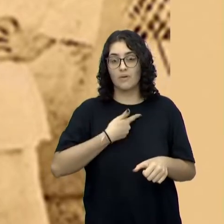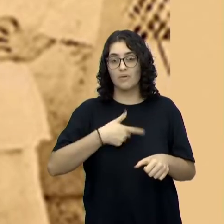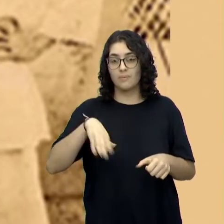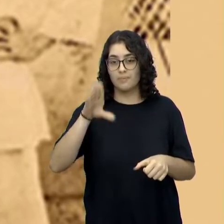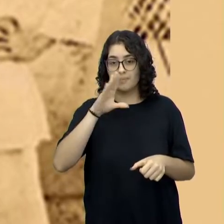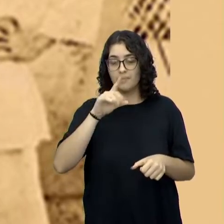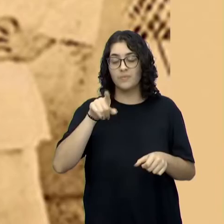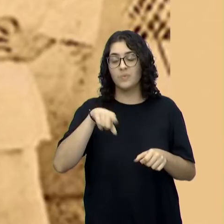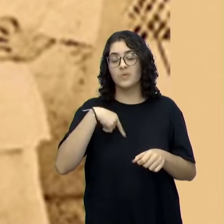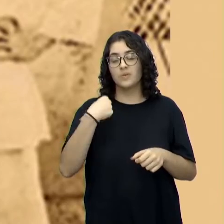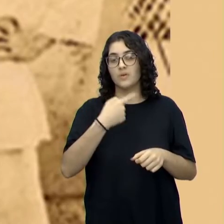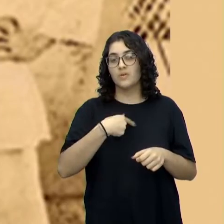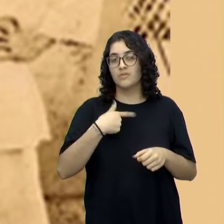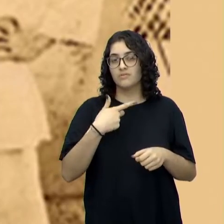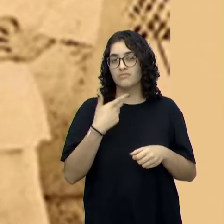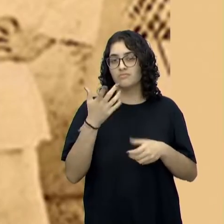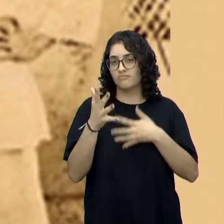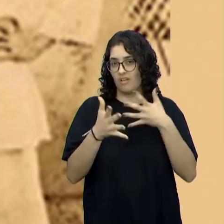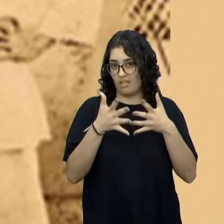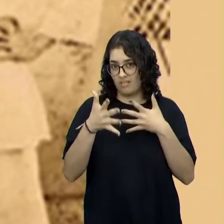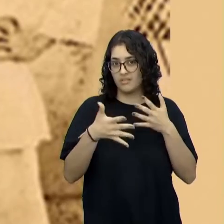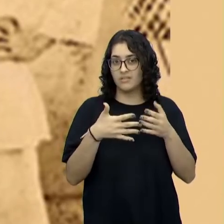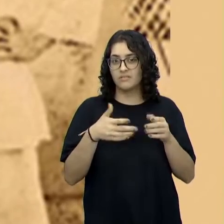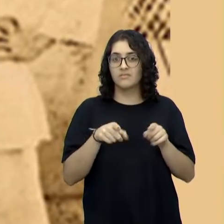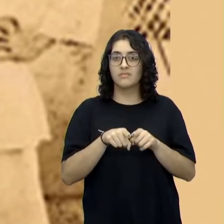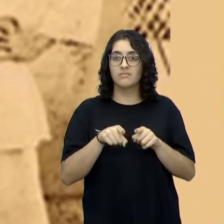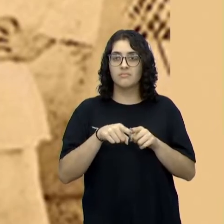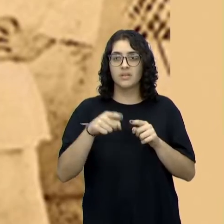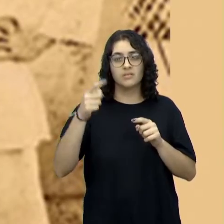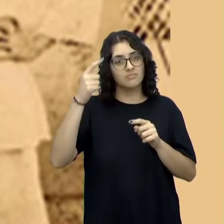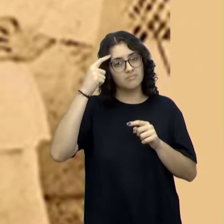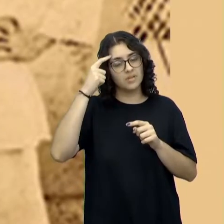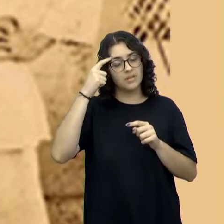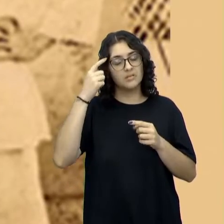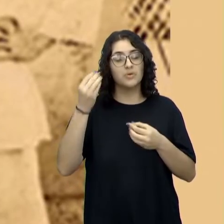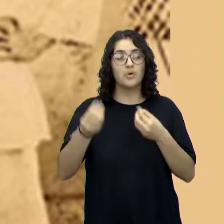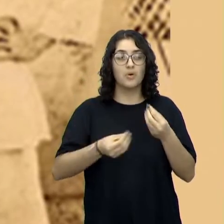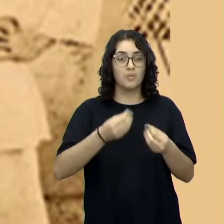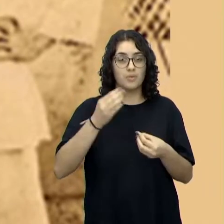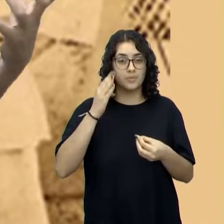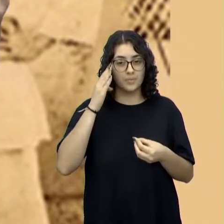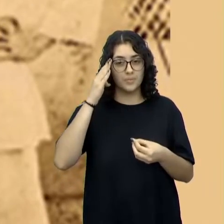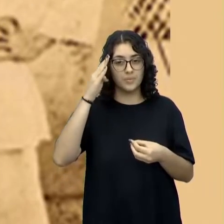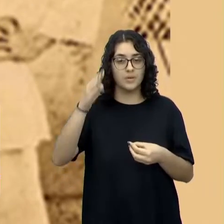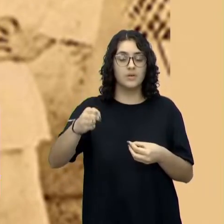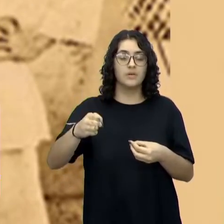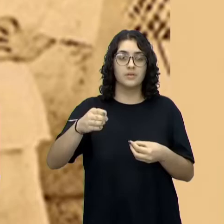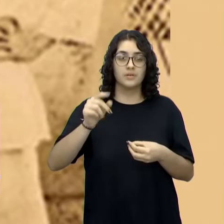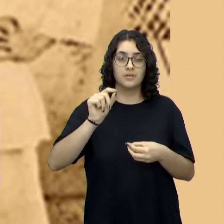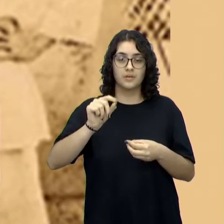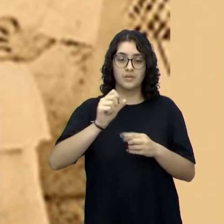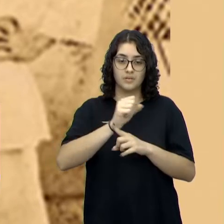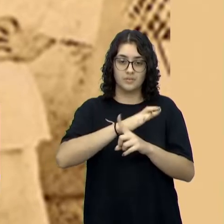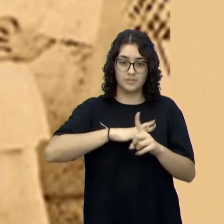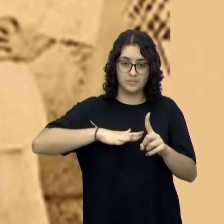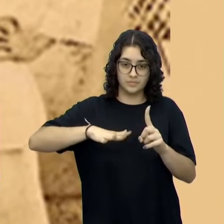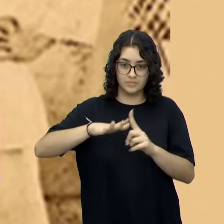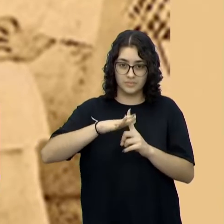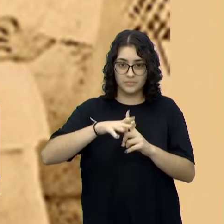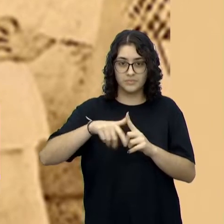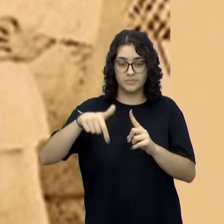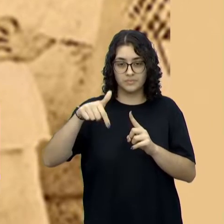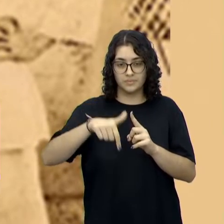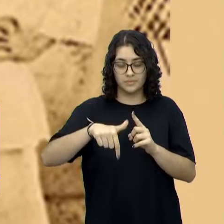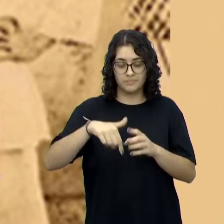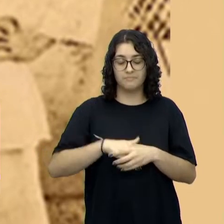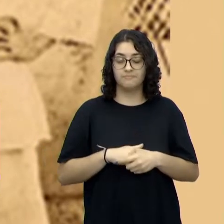e do nosso pensamento, principalmente aí no que a gente chama aí, né, da nossa civilização ocidental,